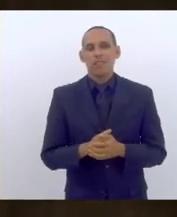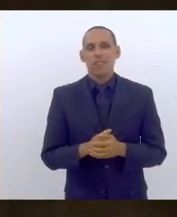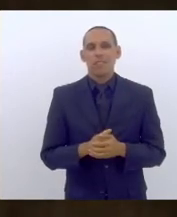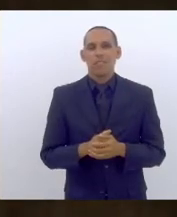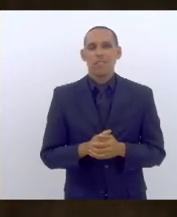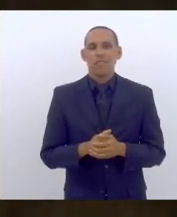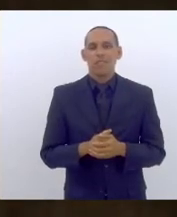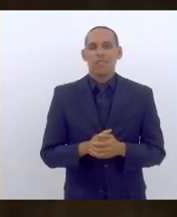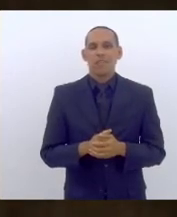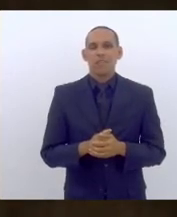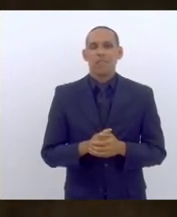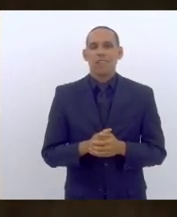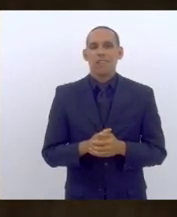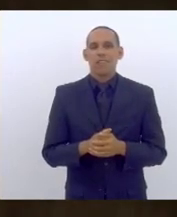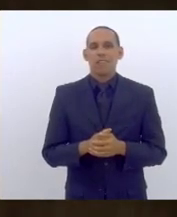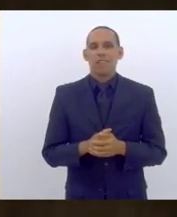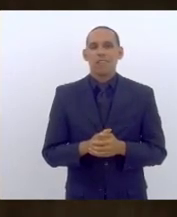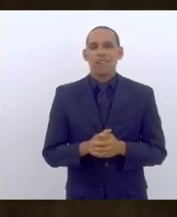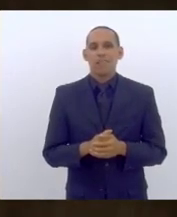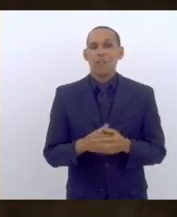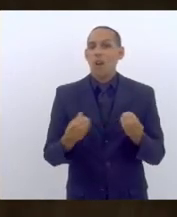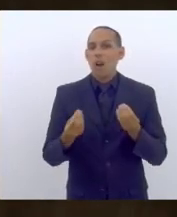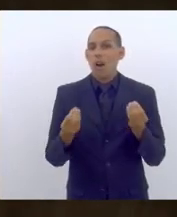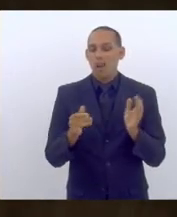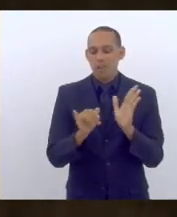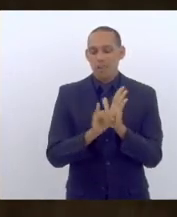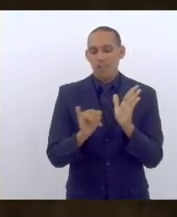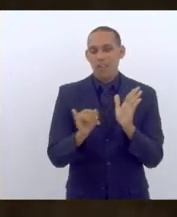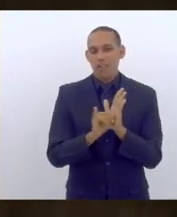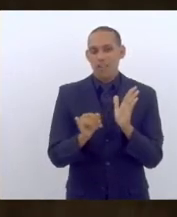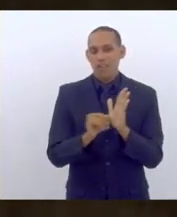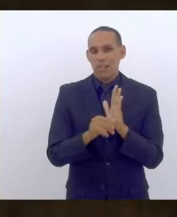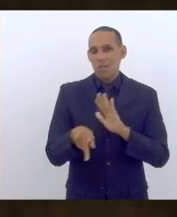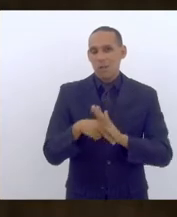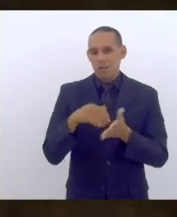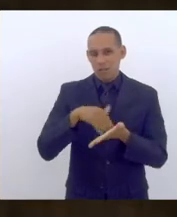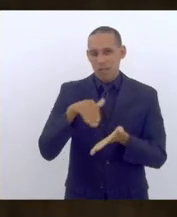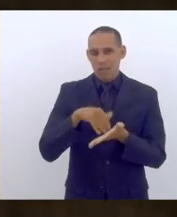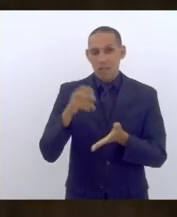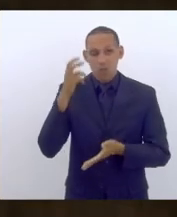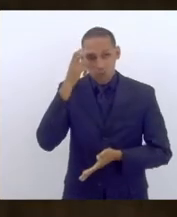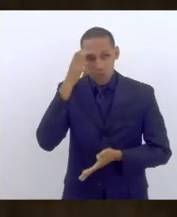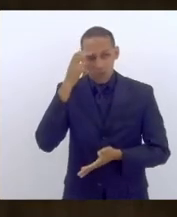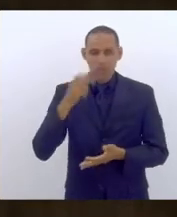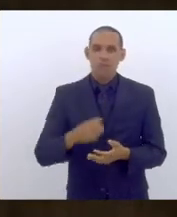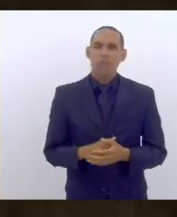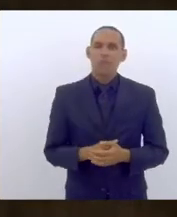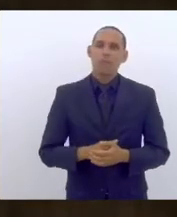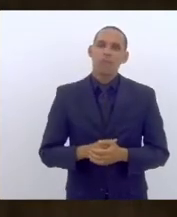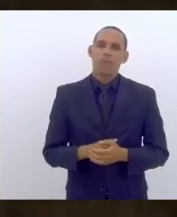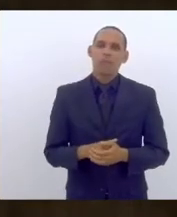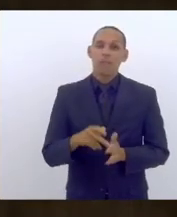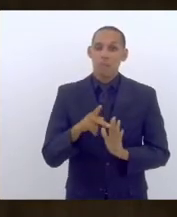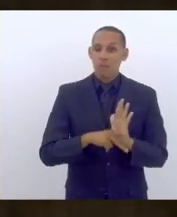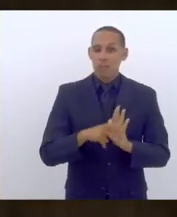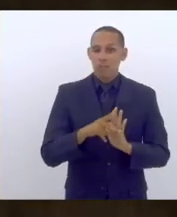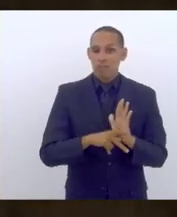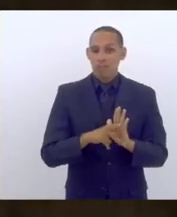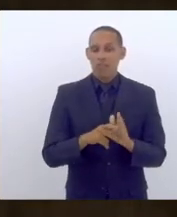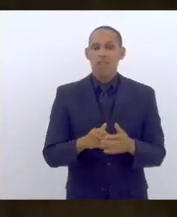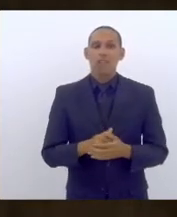ganhos via edital publicado pela Secretaria de Cultura projetos